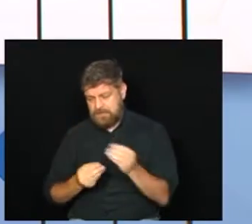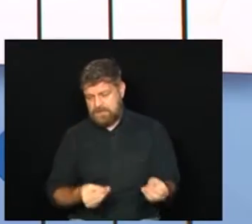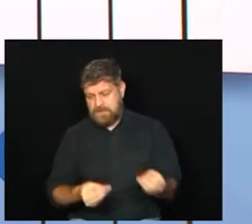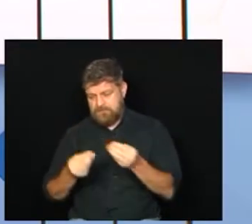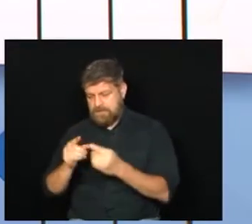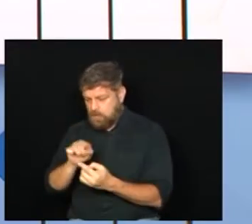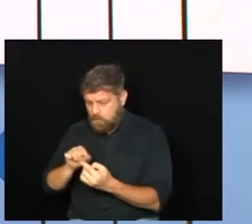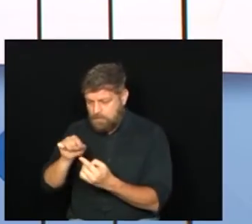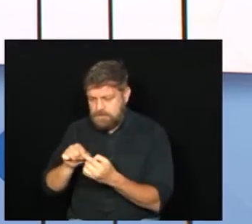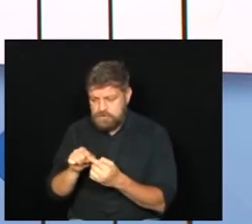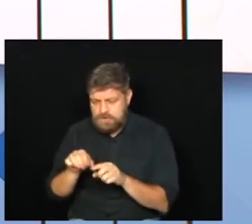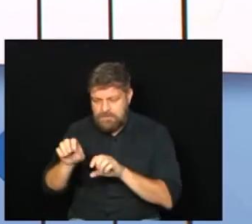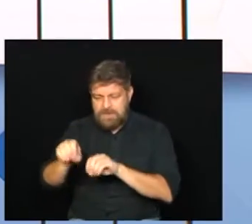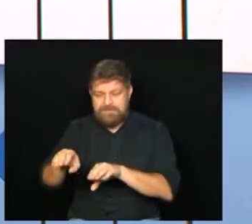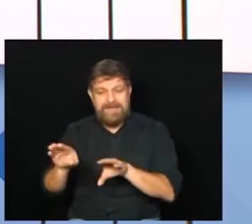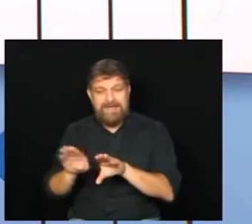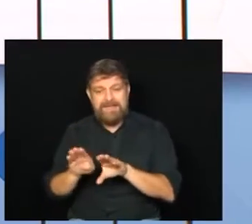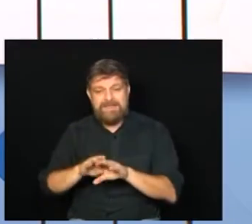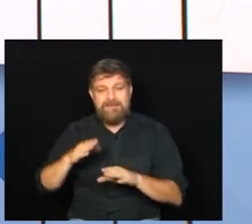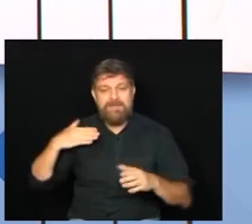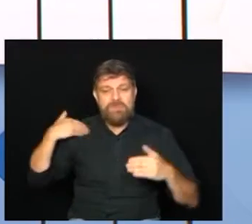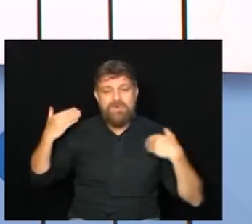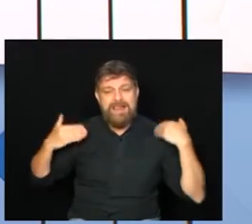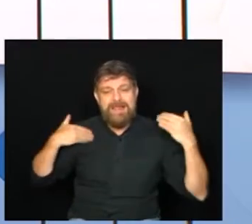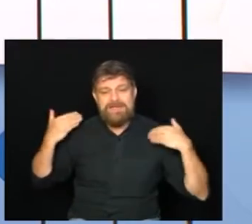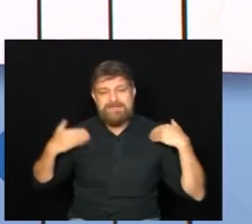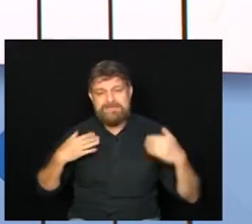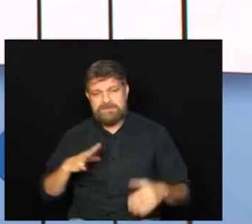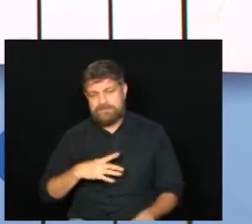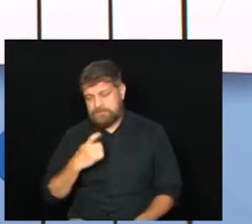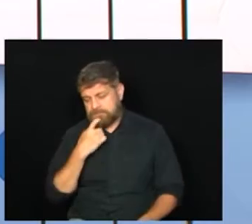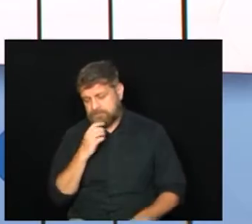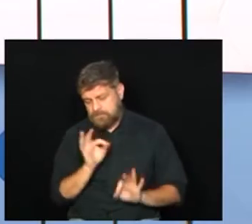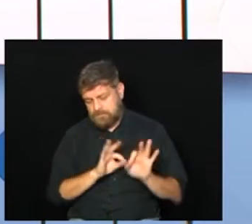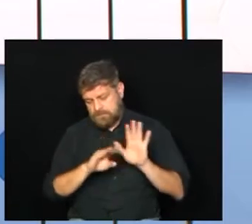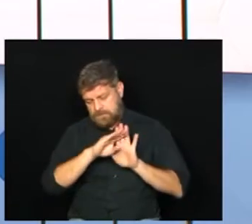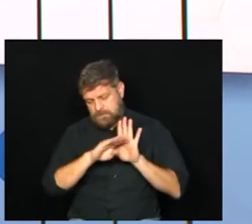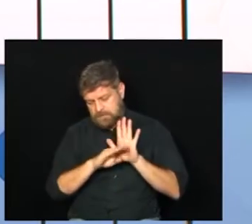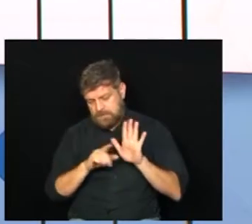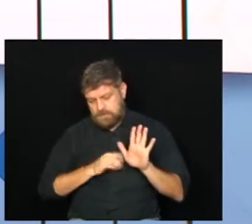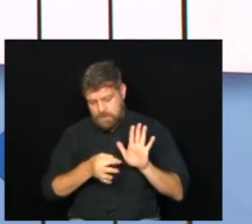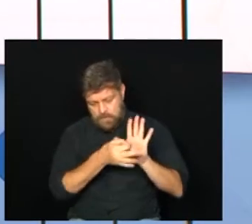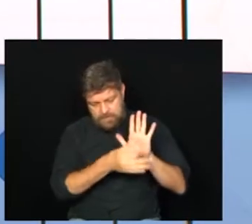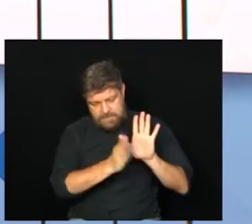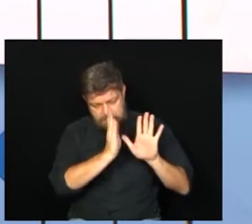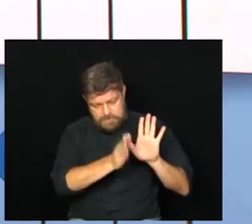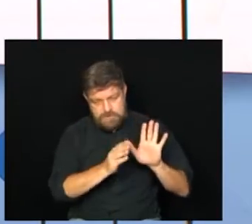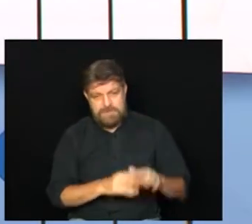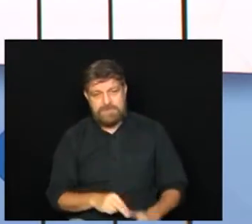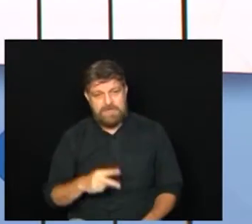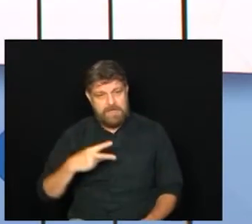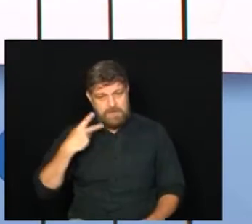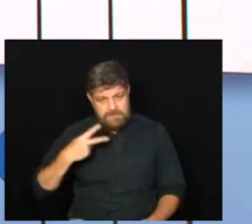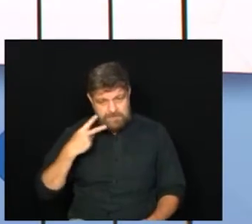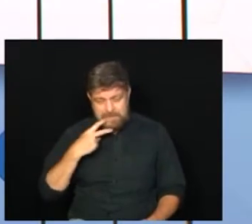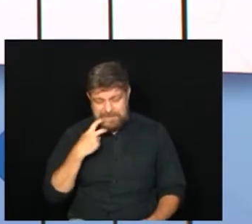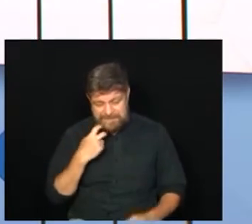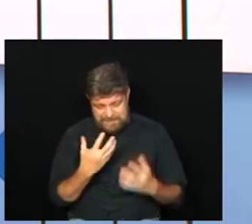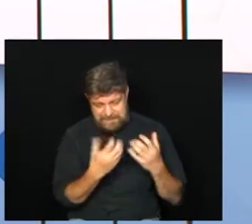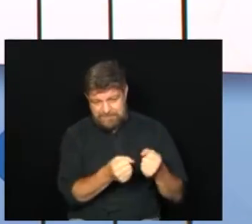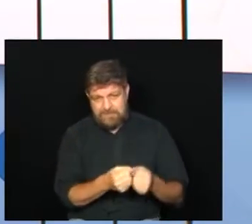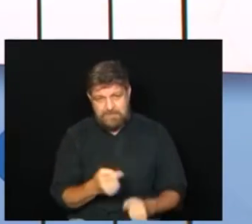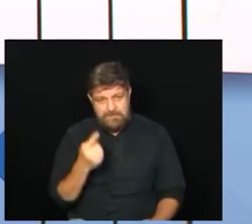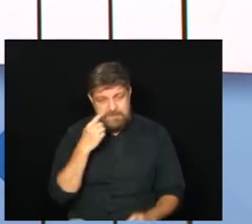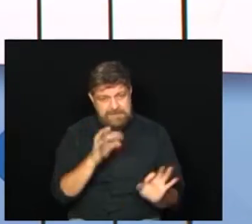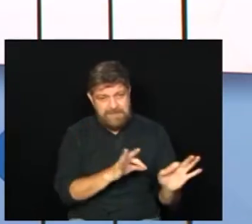foco na educação e no lazer do município. Eram projetos com pareceres favoráveis dos parlamentares da Casa e que você